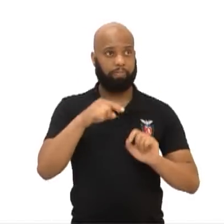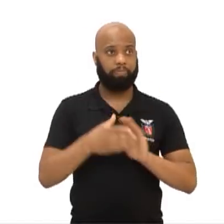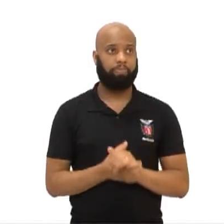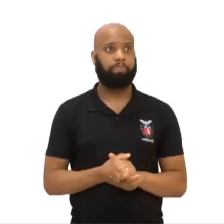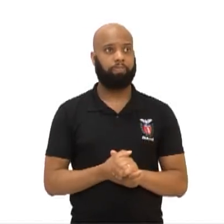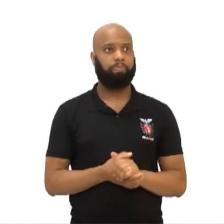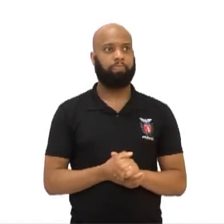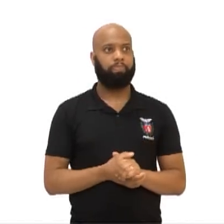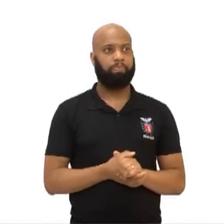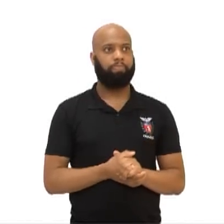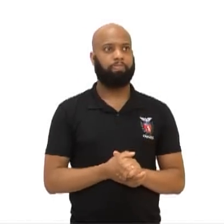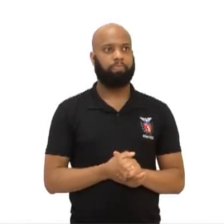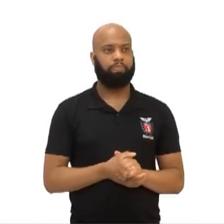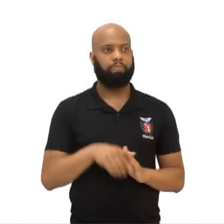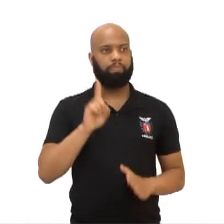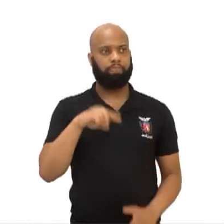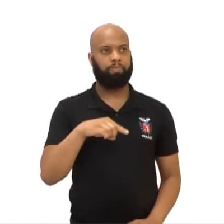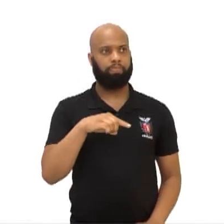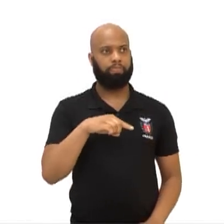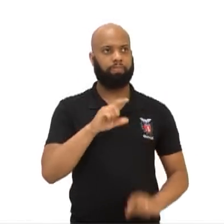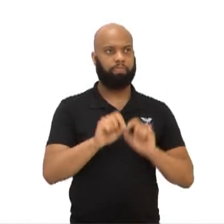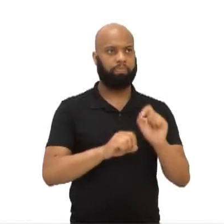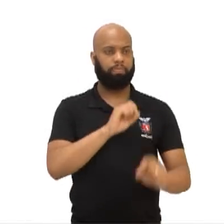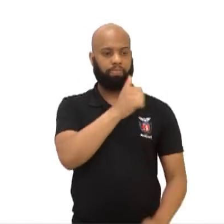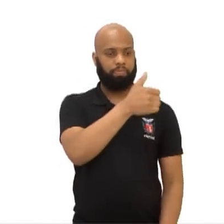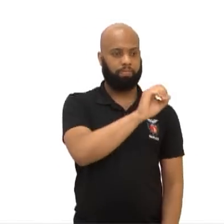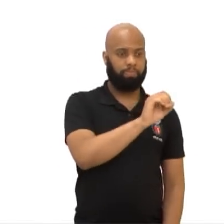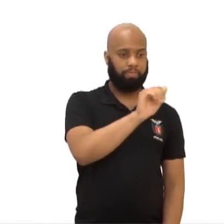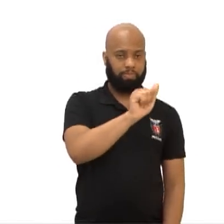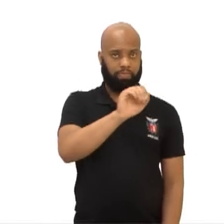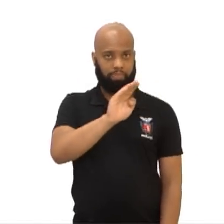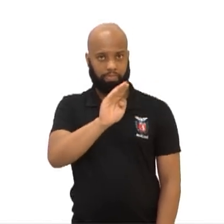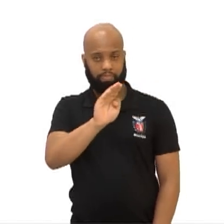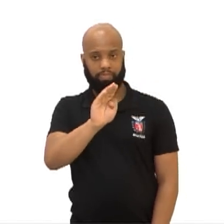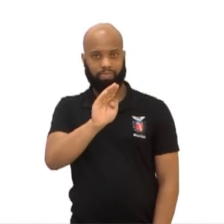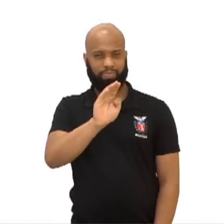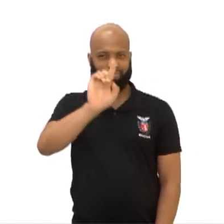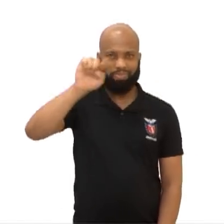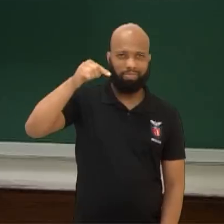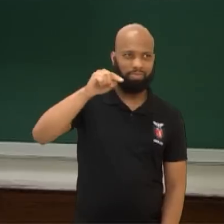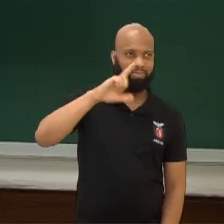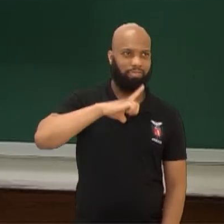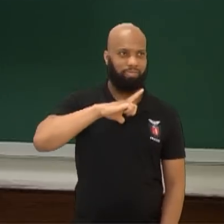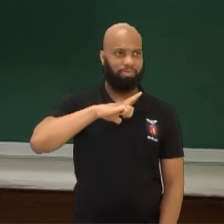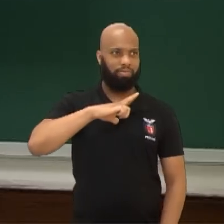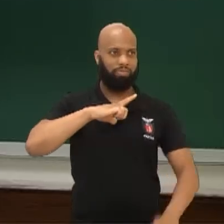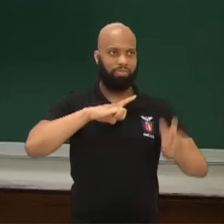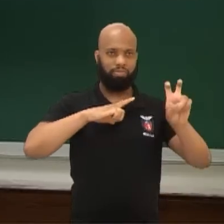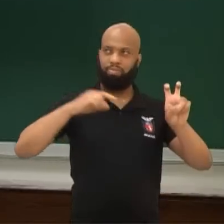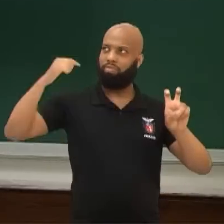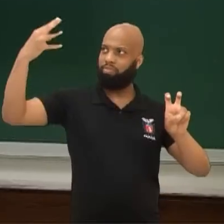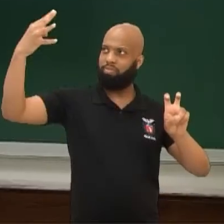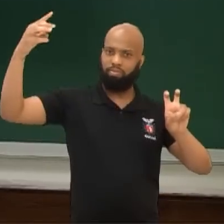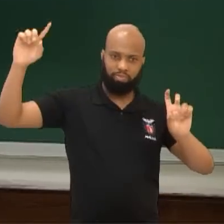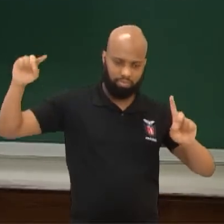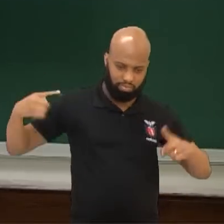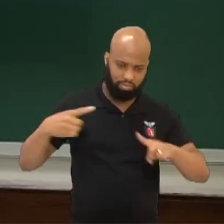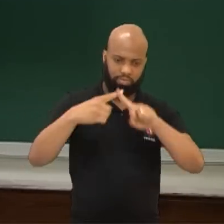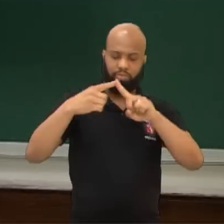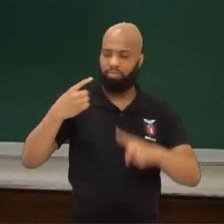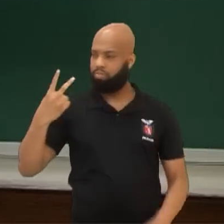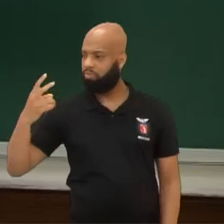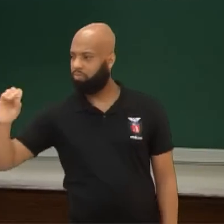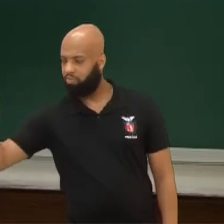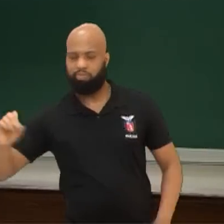10AB igual a 5 vezes 4, 20. Ó. Veja que a gente já fez um cálculo um pouquinho mais rapidinho ali, já direto,